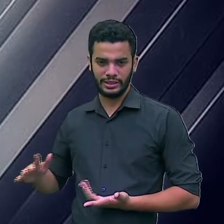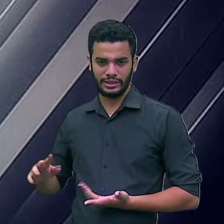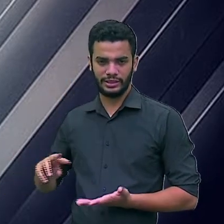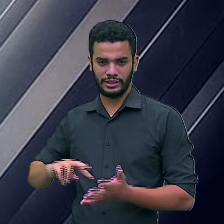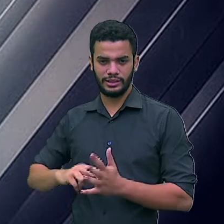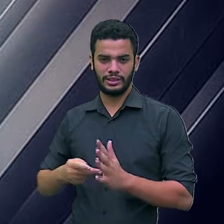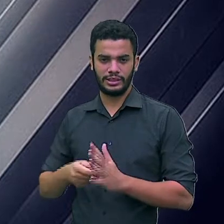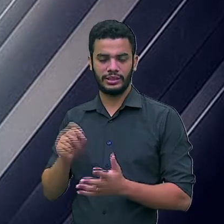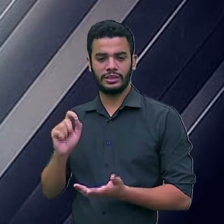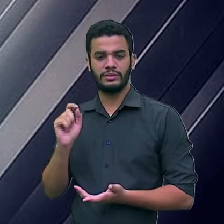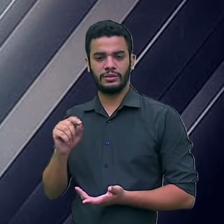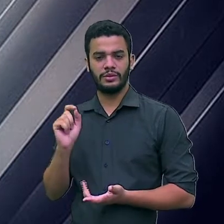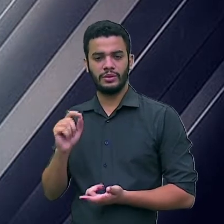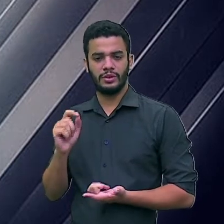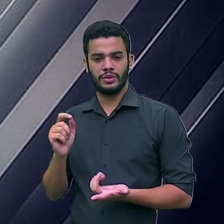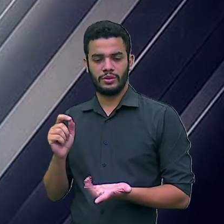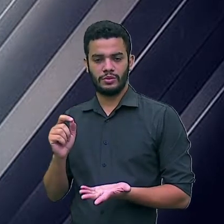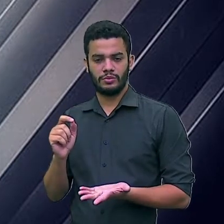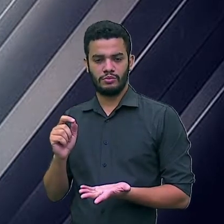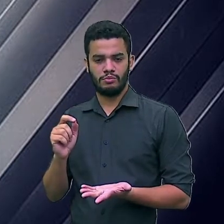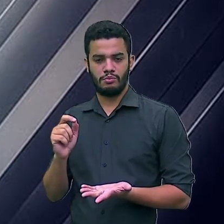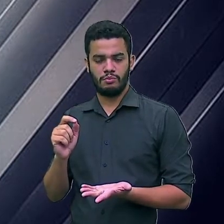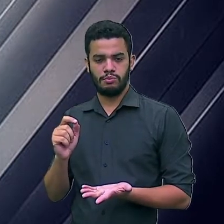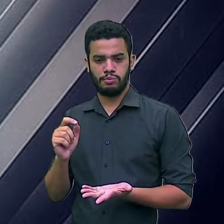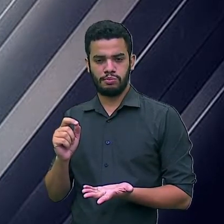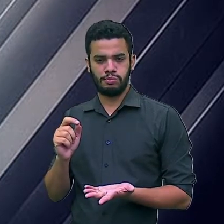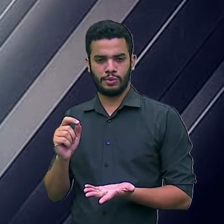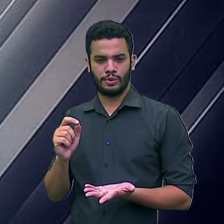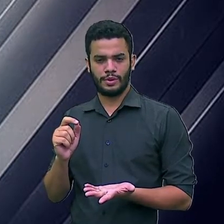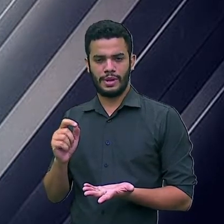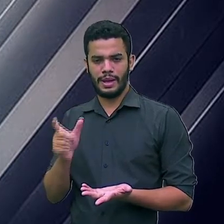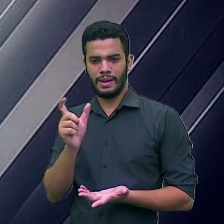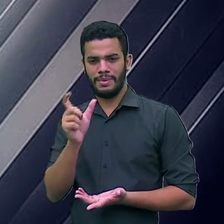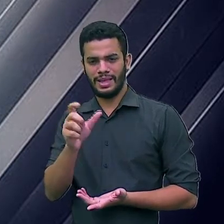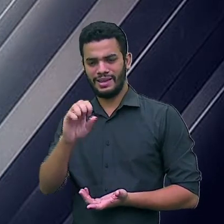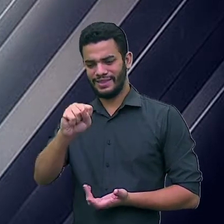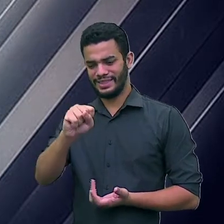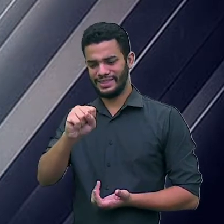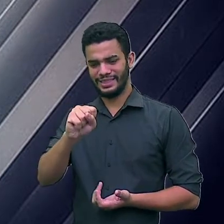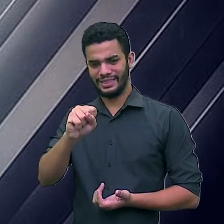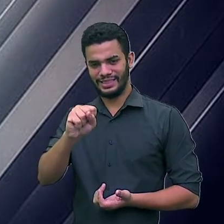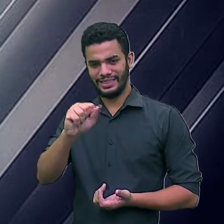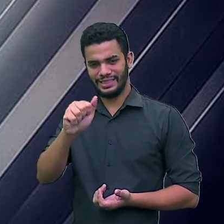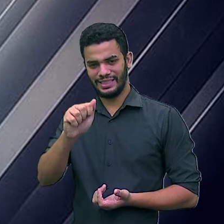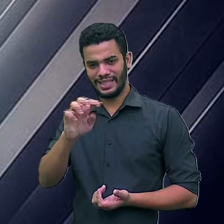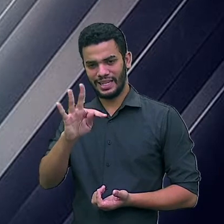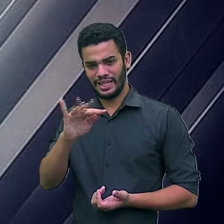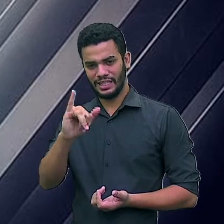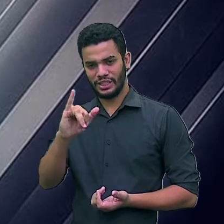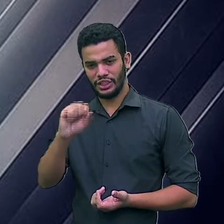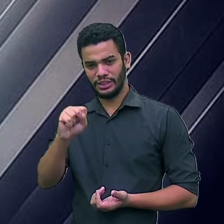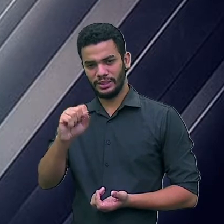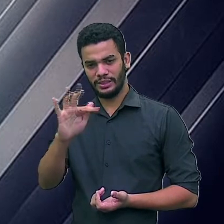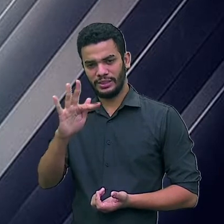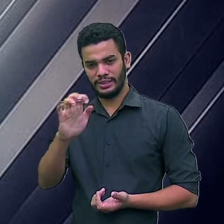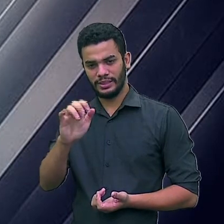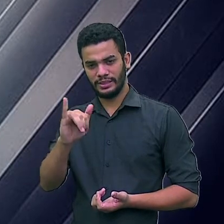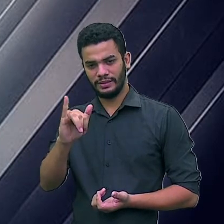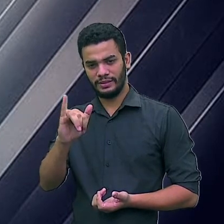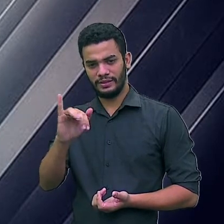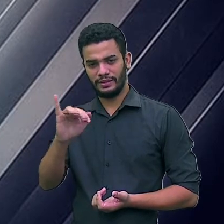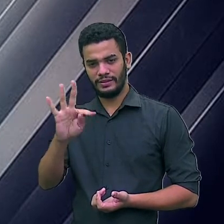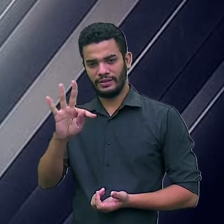E aí, os satisfeitas. Os satisfeitas está ligando quem, professora? Tem uma relação com quem? Está remetendo